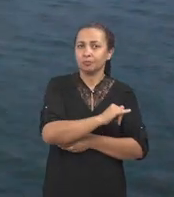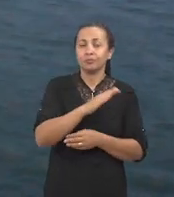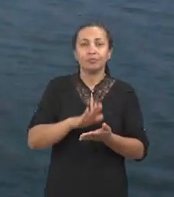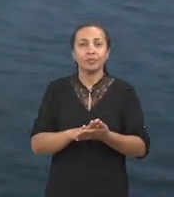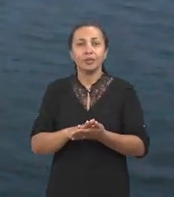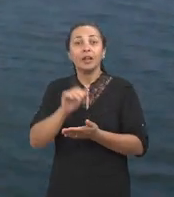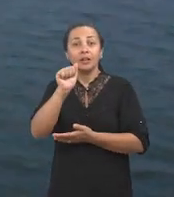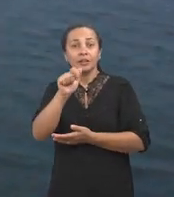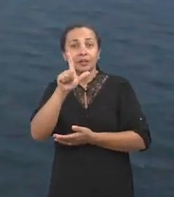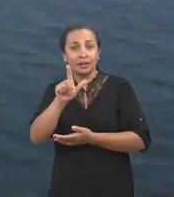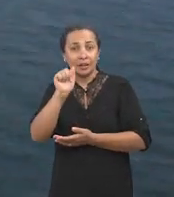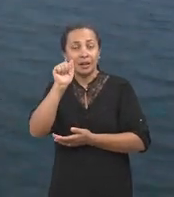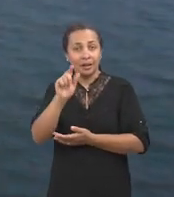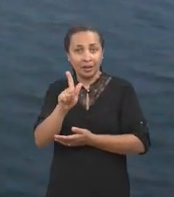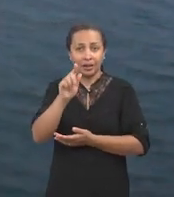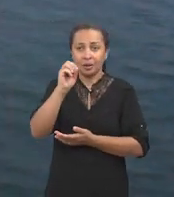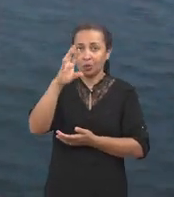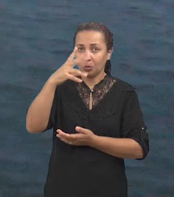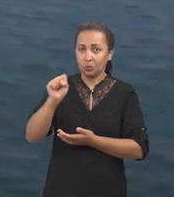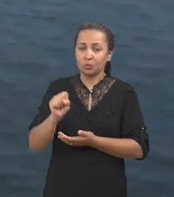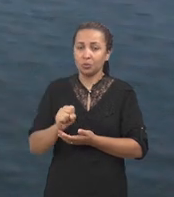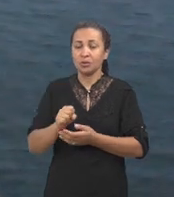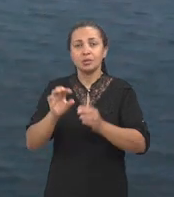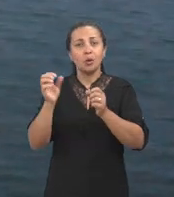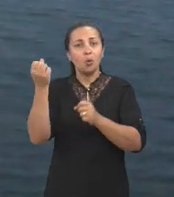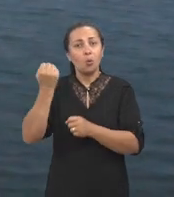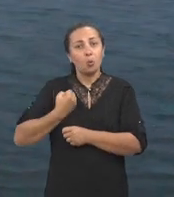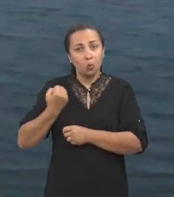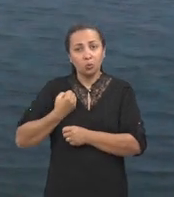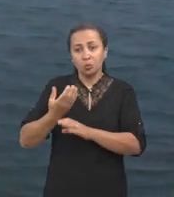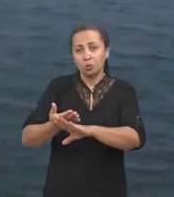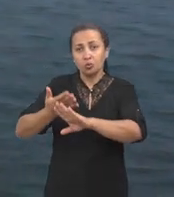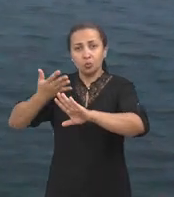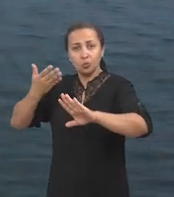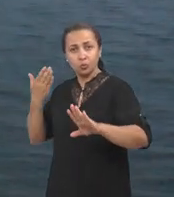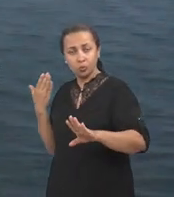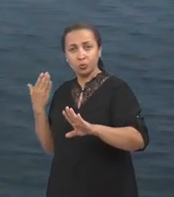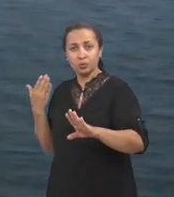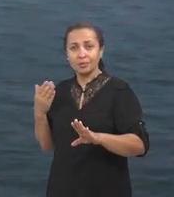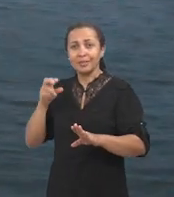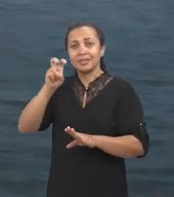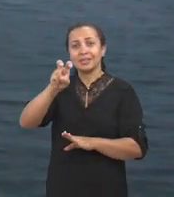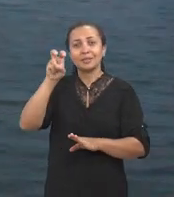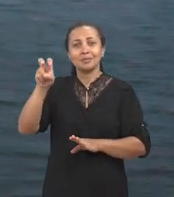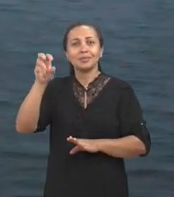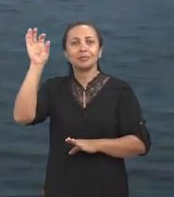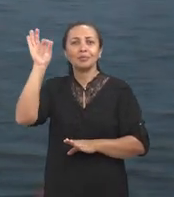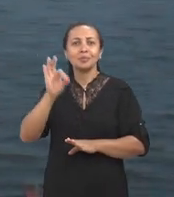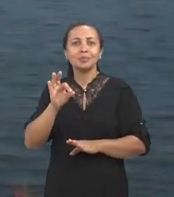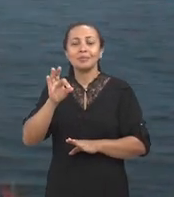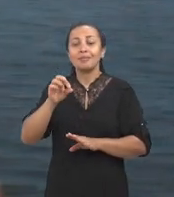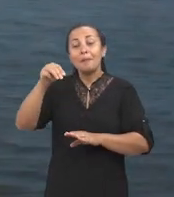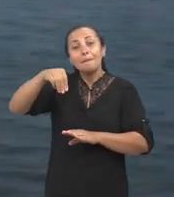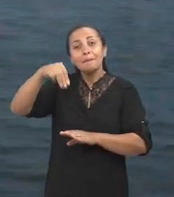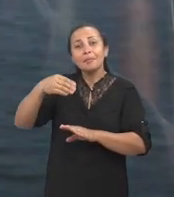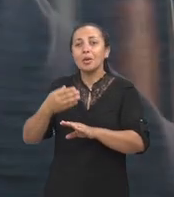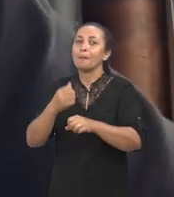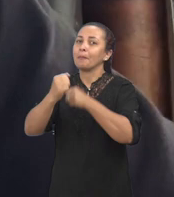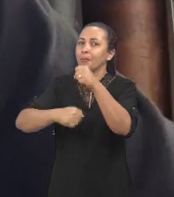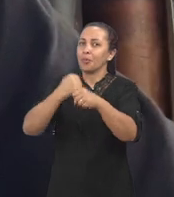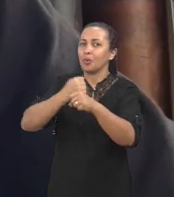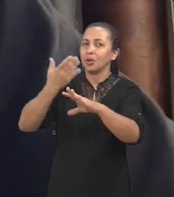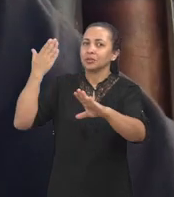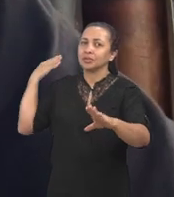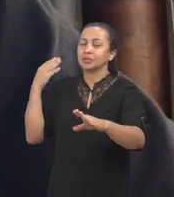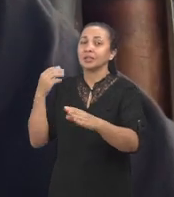do Delta do Rio São Francisco um recuo as taxas de recursos chegarão até 55 metros por ano